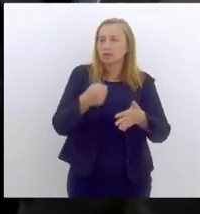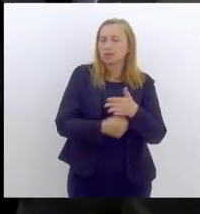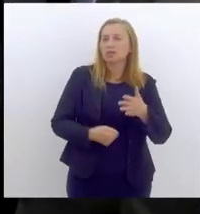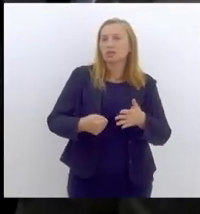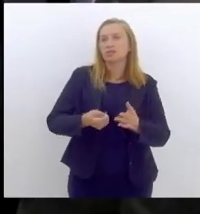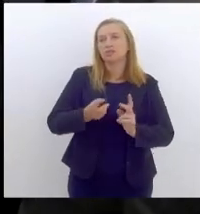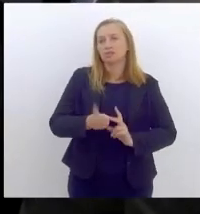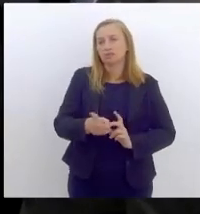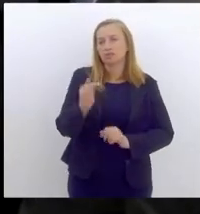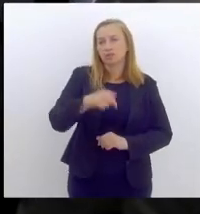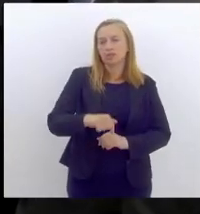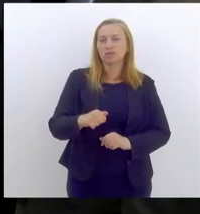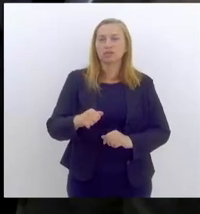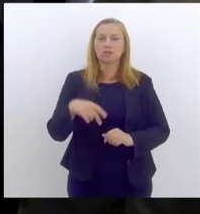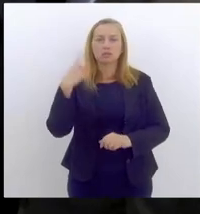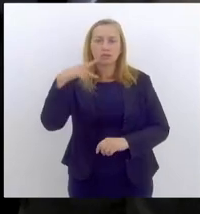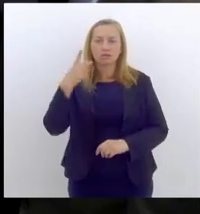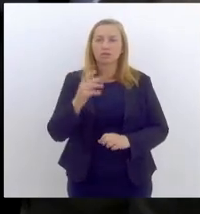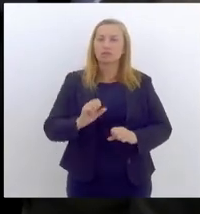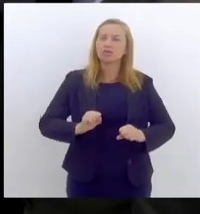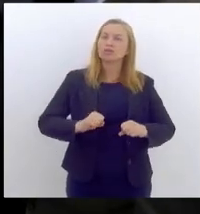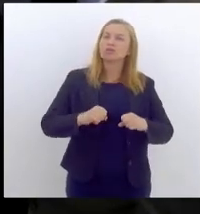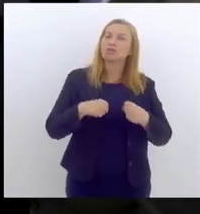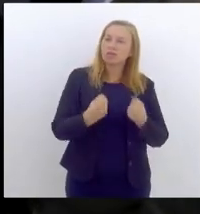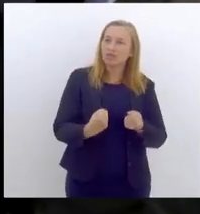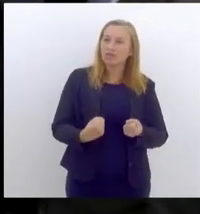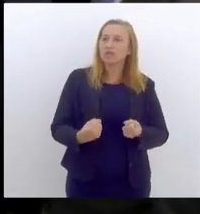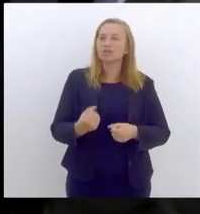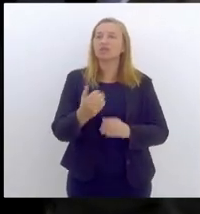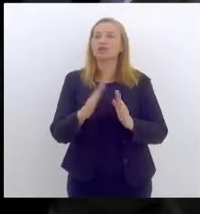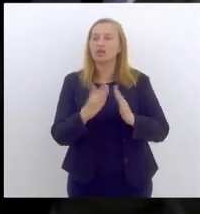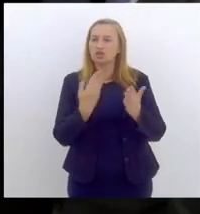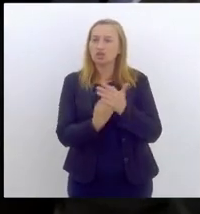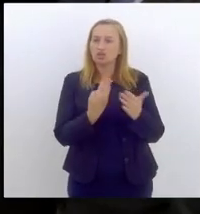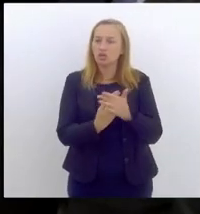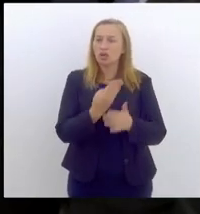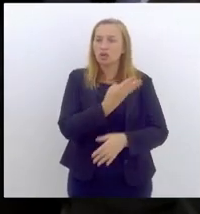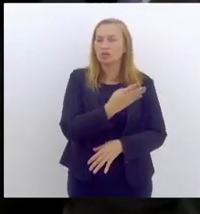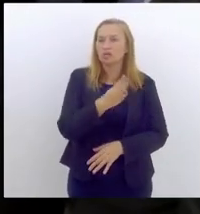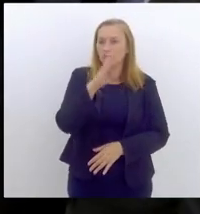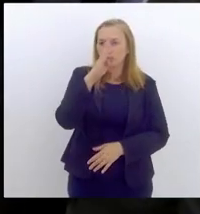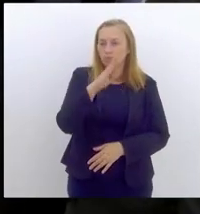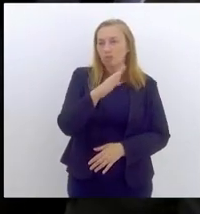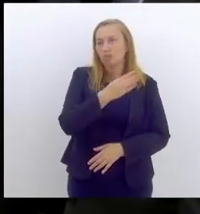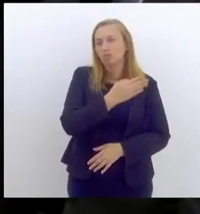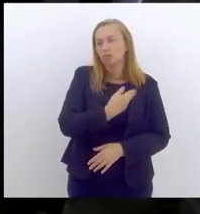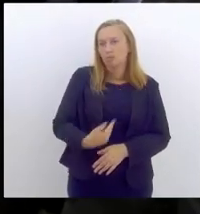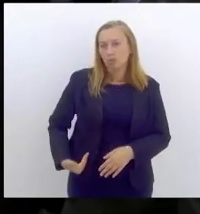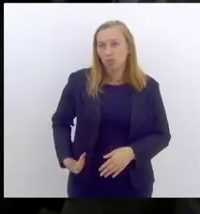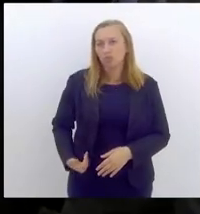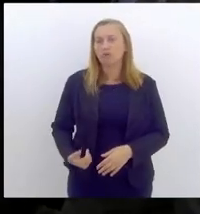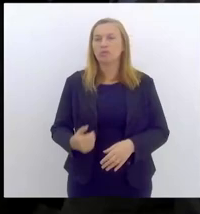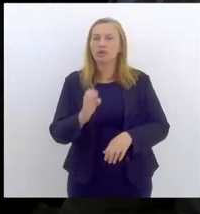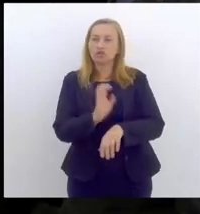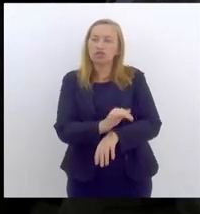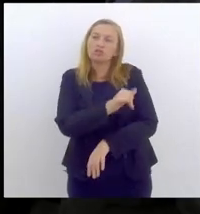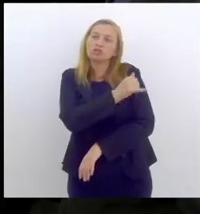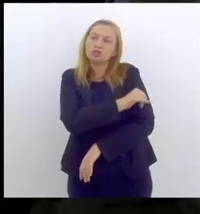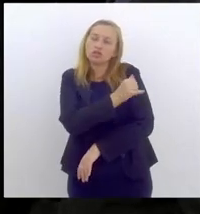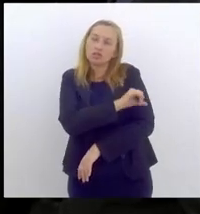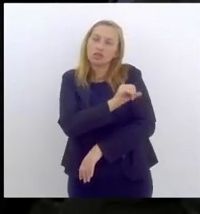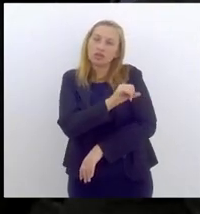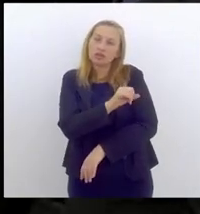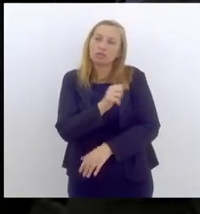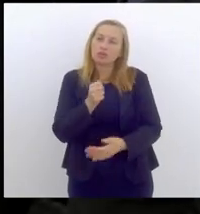parlamento em defesa da escola pública, para que o Estado do Rio de Janeiro deixe de pagar os salários mais baixos do Brasil, entre todas as